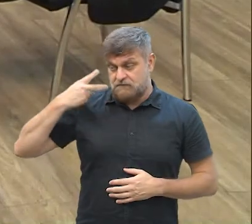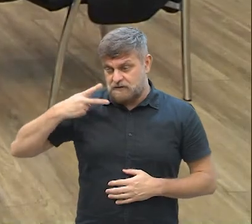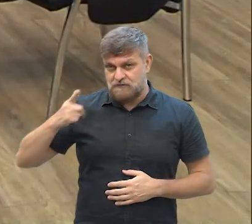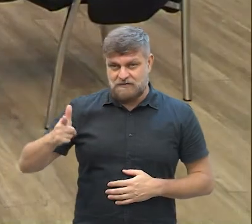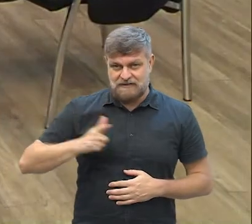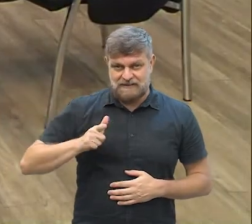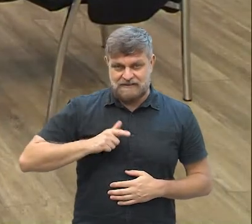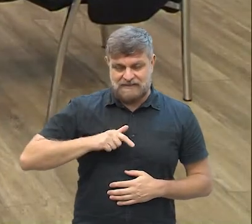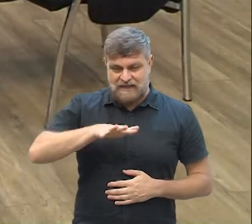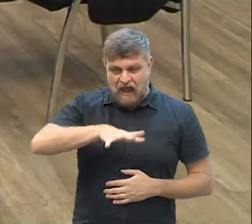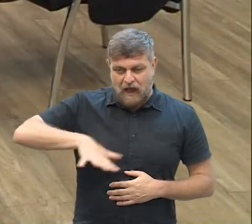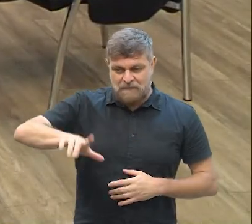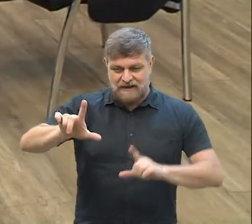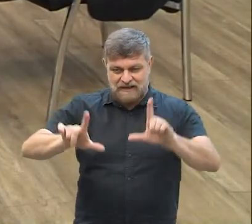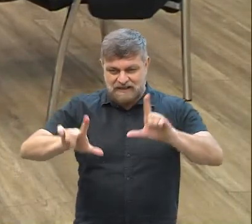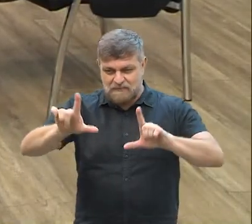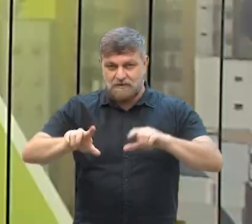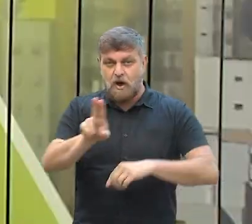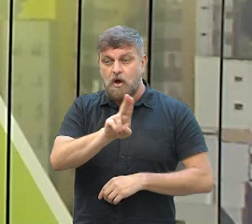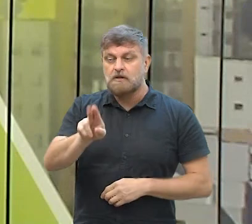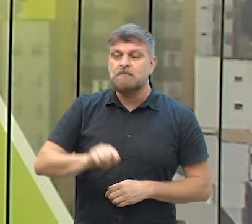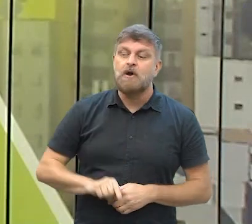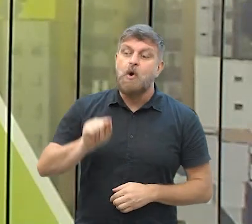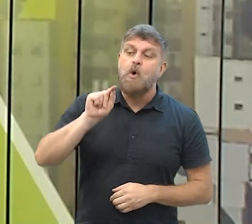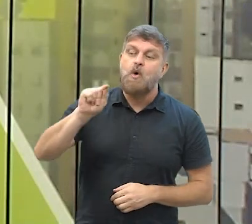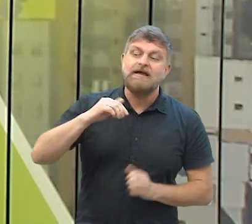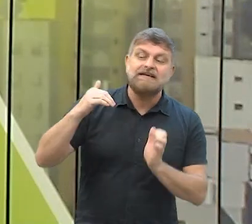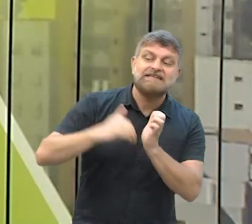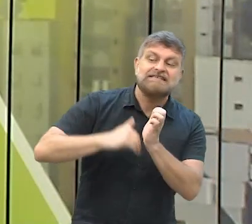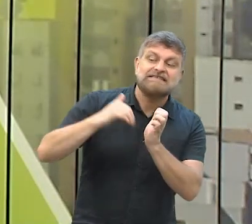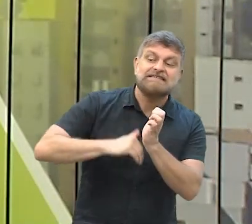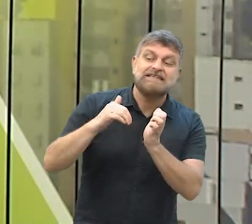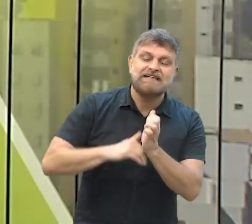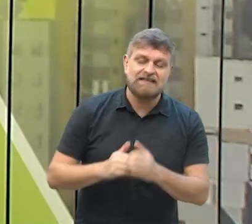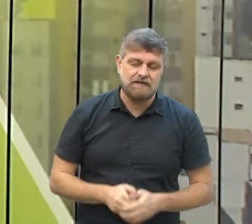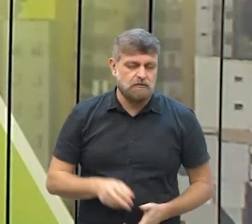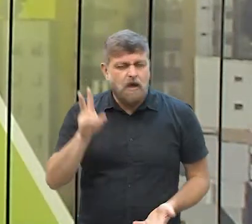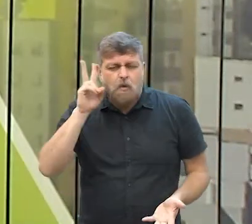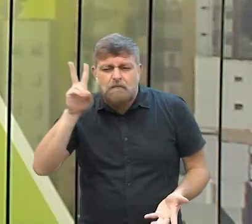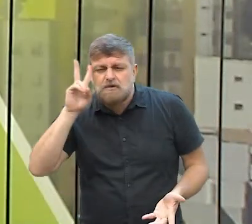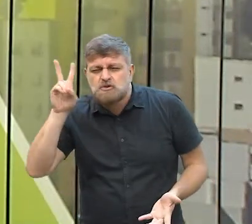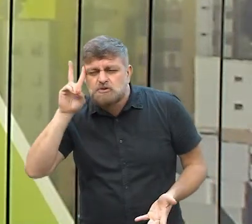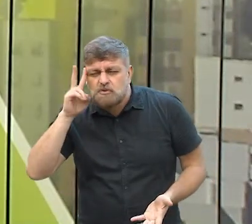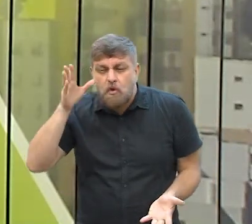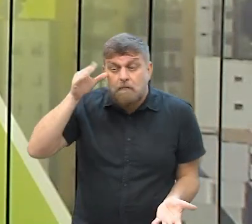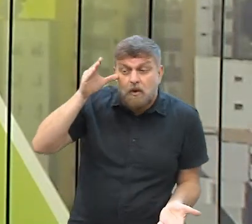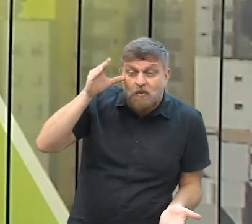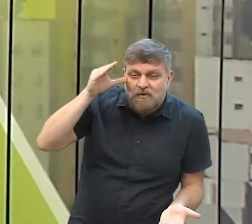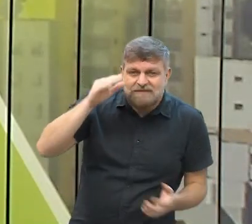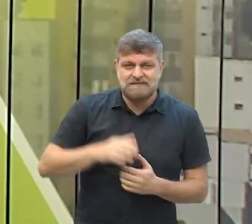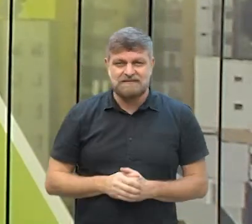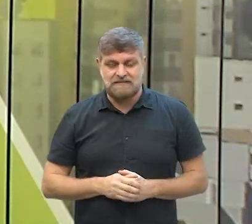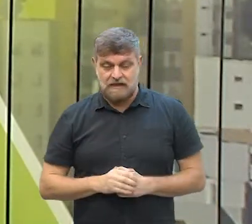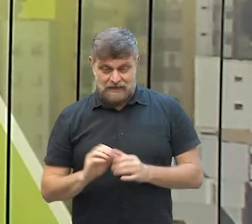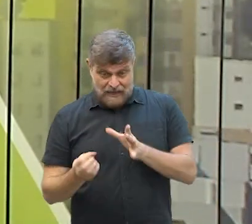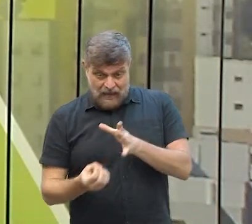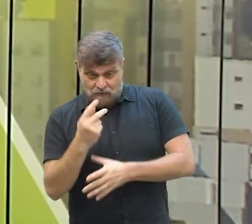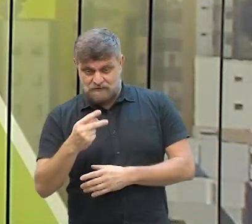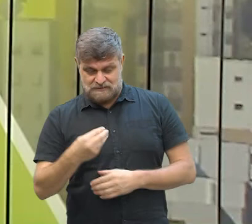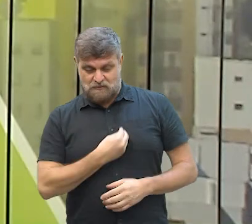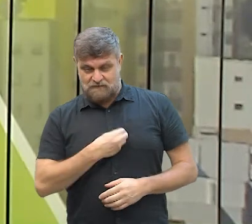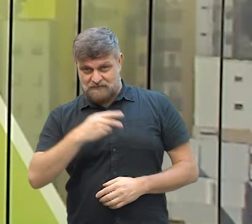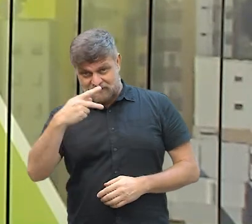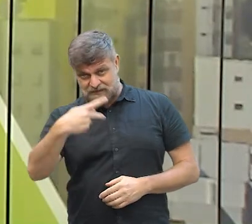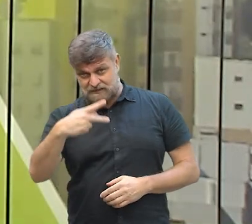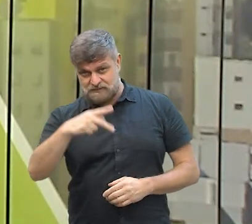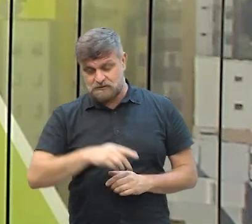Vereador, a gente tem um quadro aqui no programa que chama O que Ninguém Sabe. Para contar alguma história, alguma curiosidade, alguma coisa que aconteceu